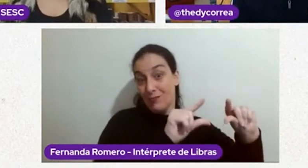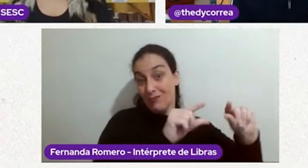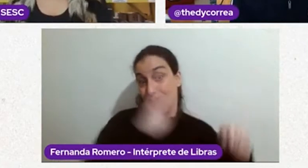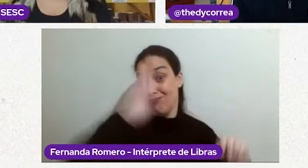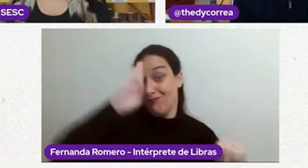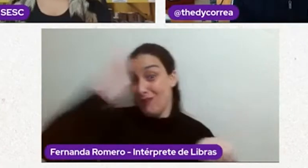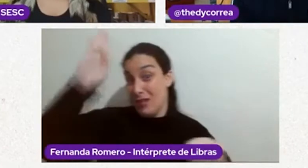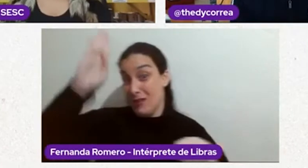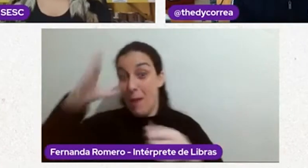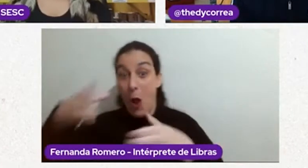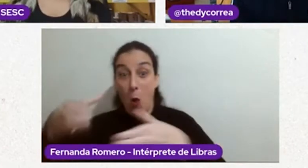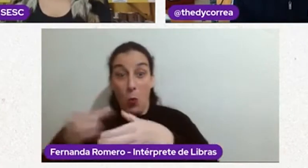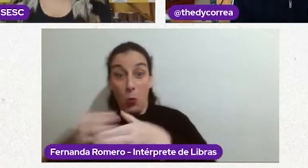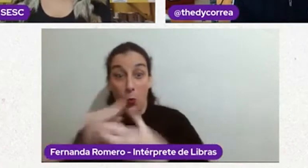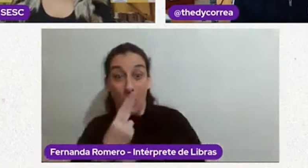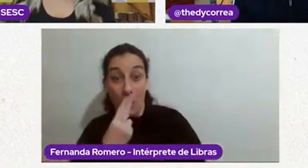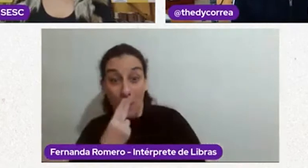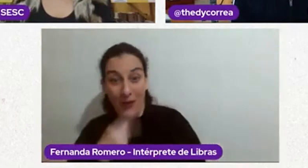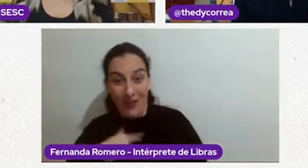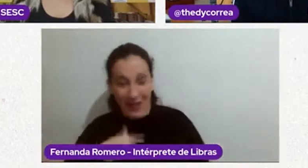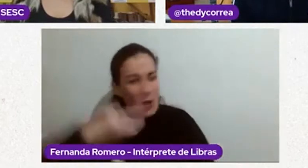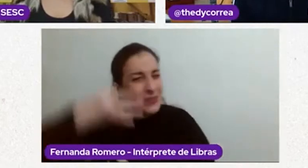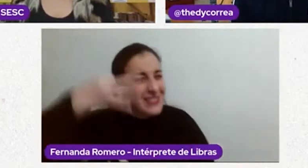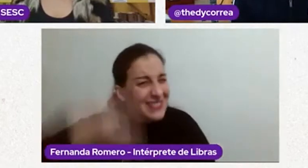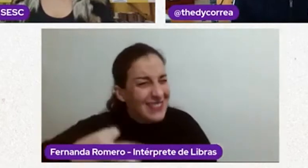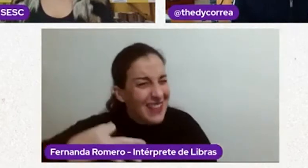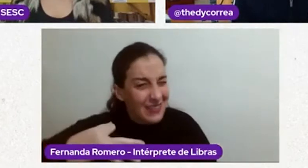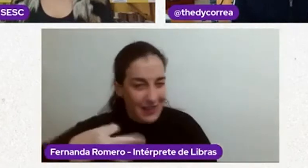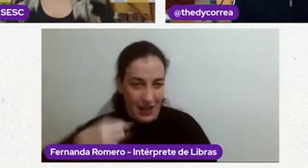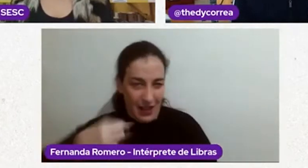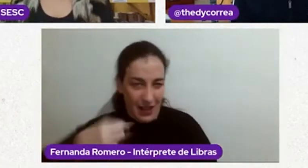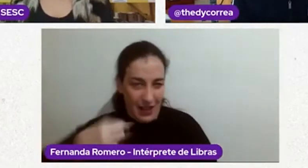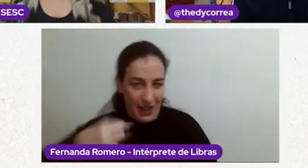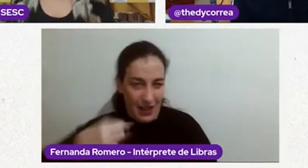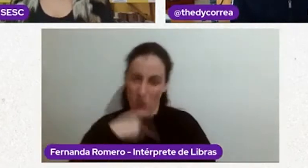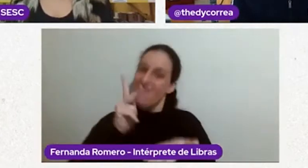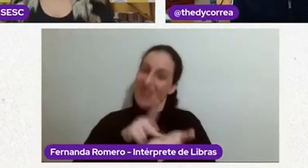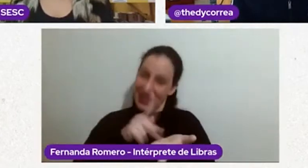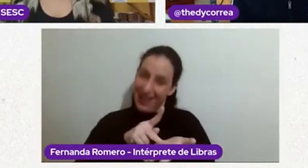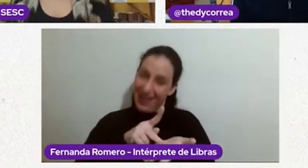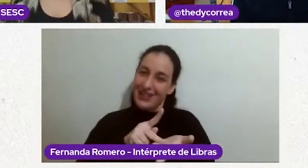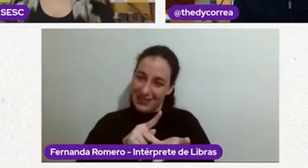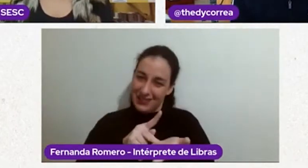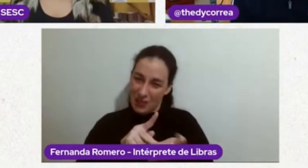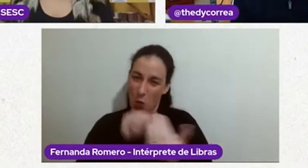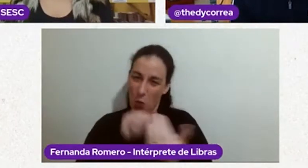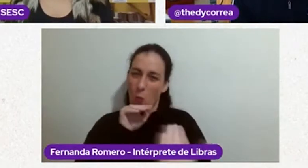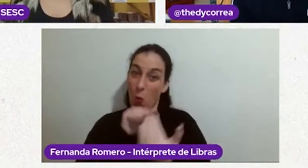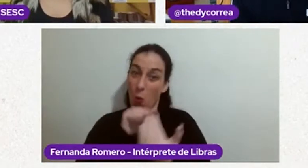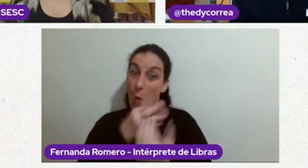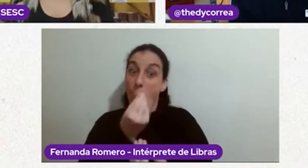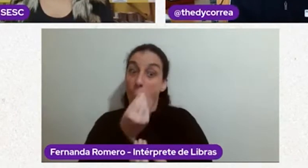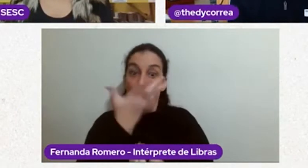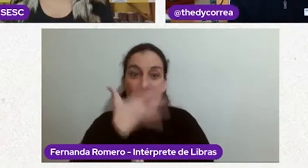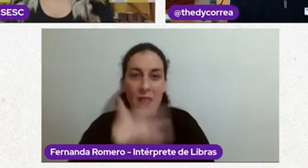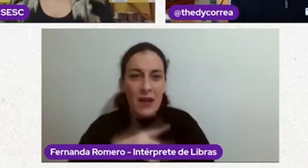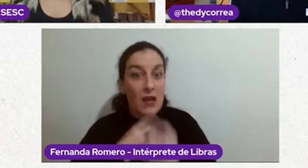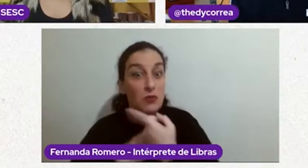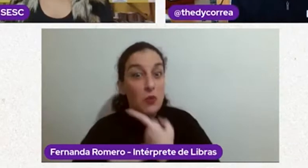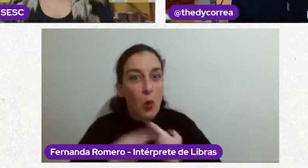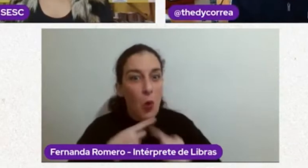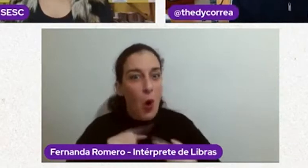editorial. E eu tenho certeza que isso que tu falou é verdade, que muitas crianças tomam gosto pela